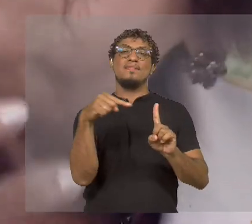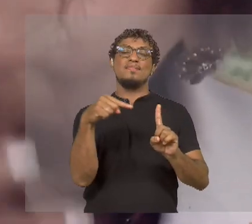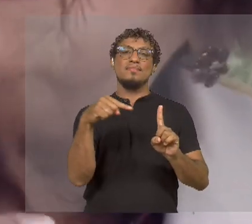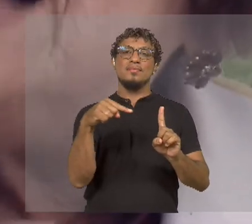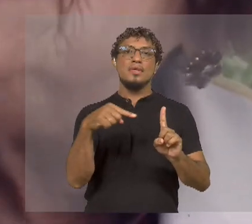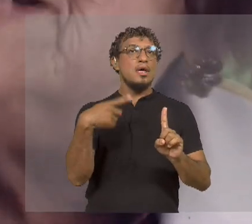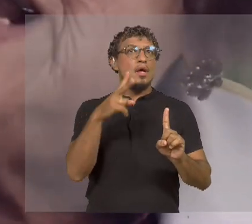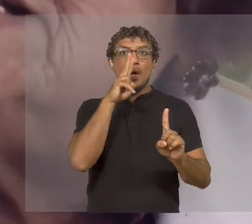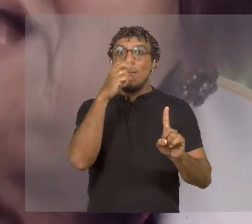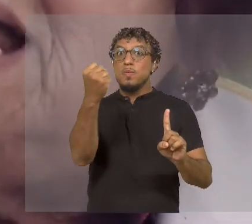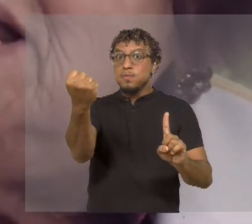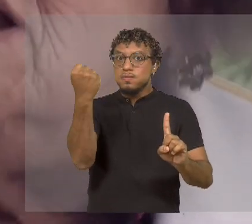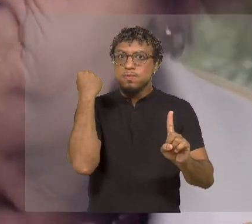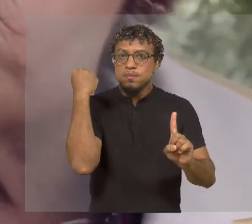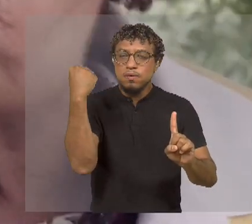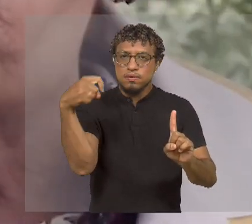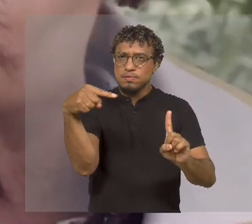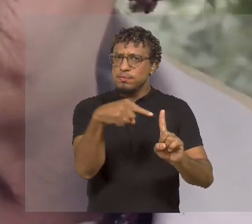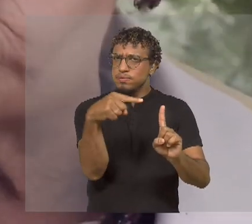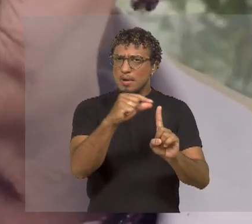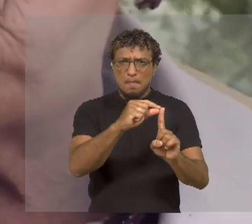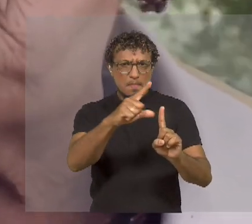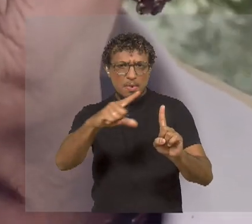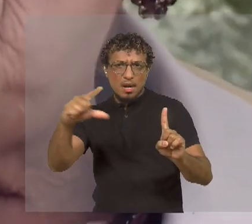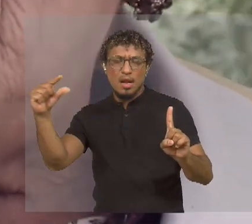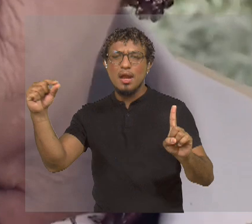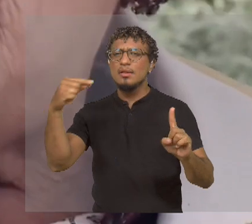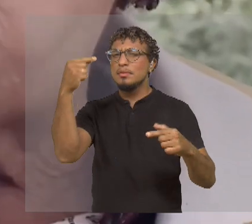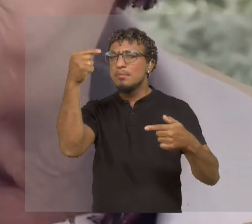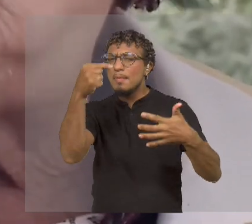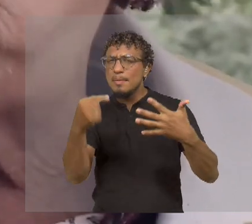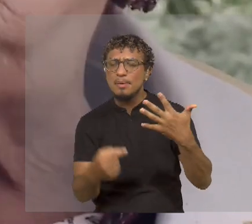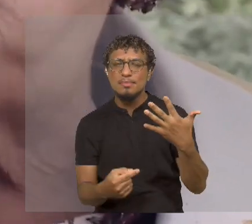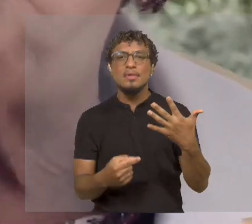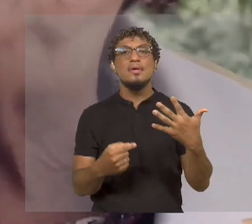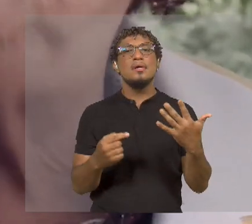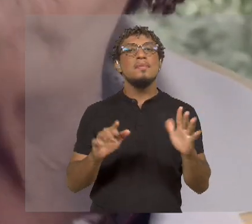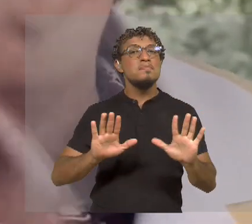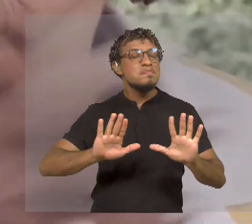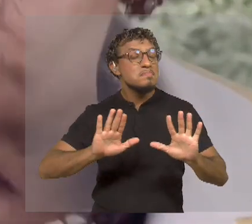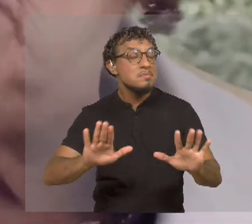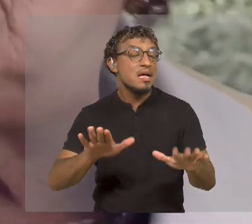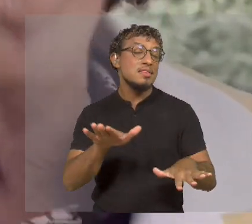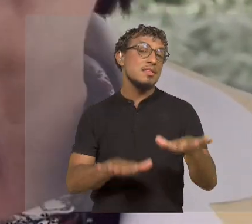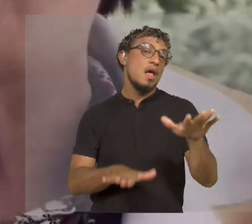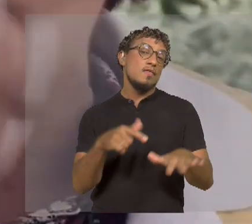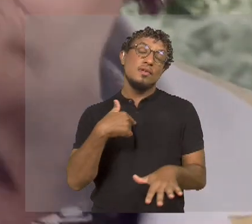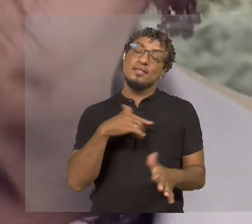Tamanha a potencialidade que ela tem em princípios ativos. Agora,